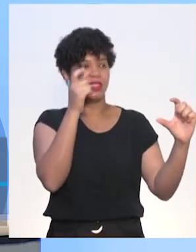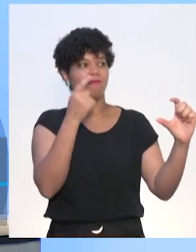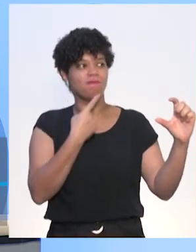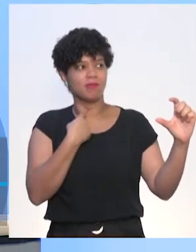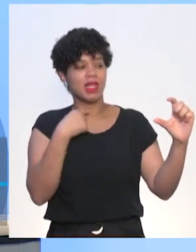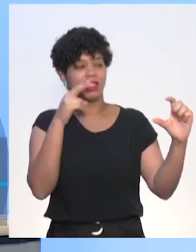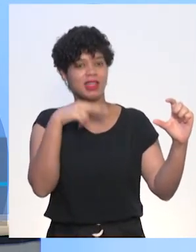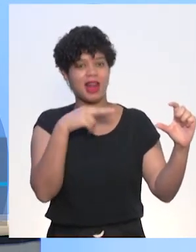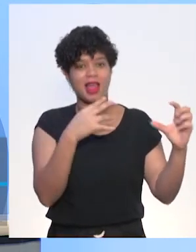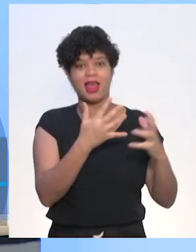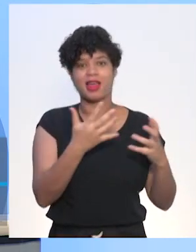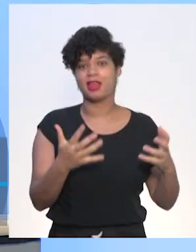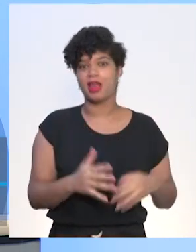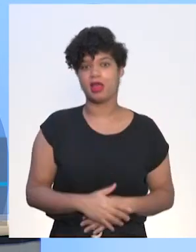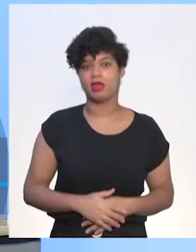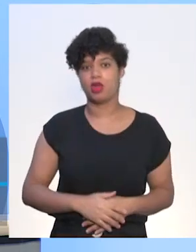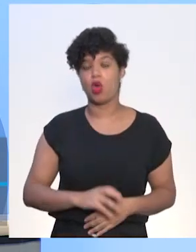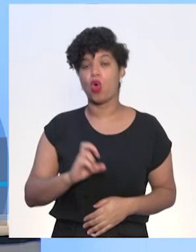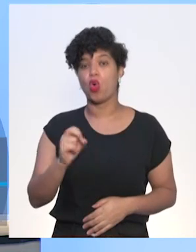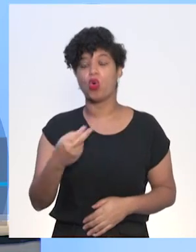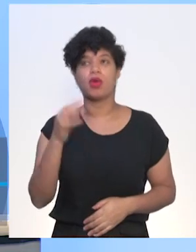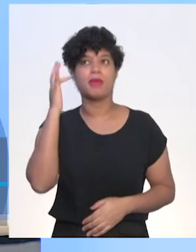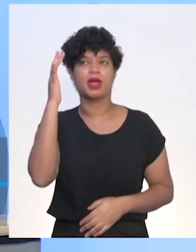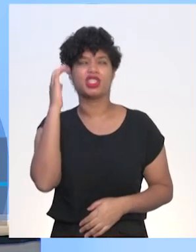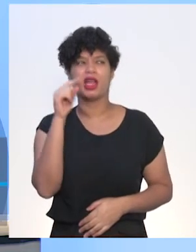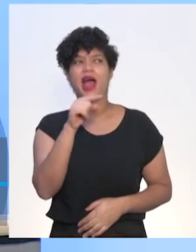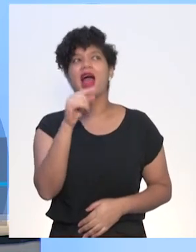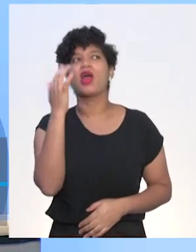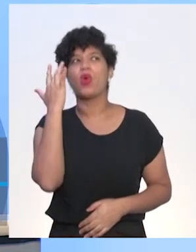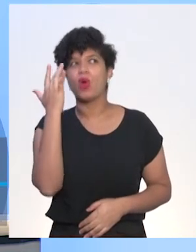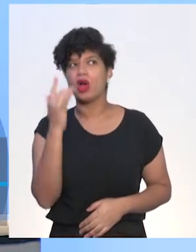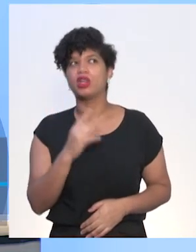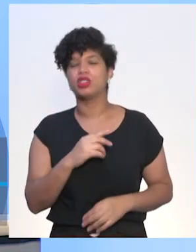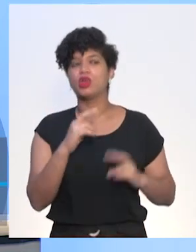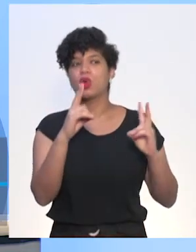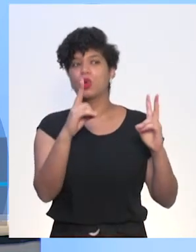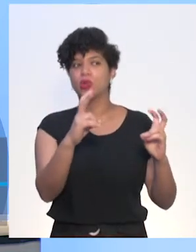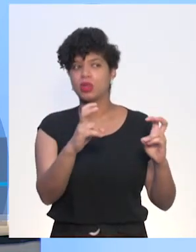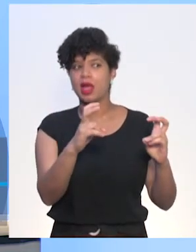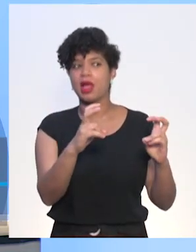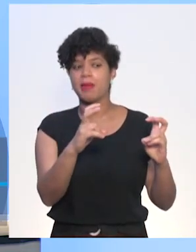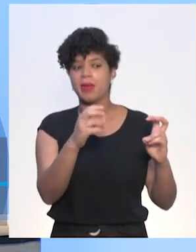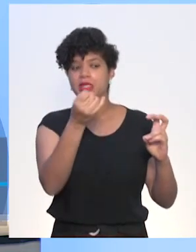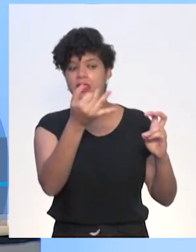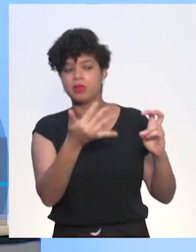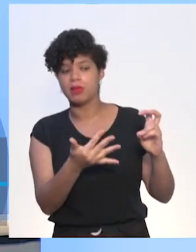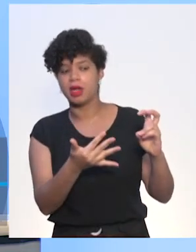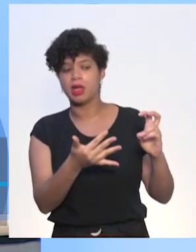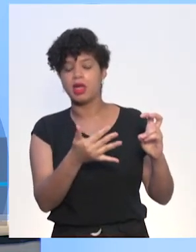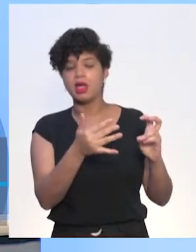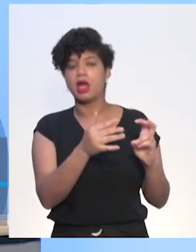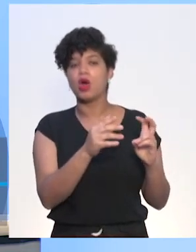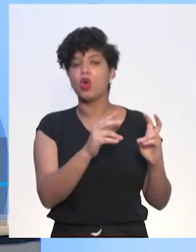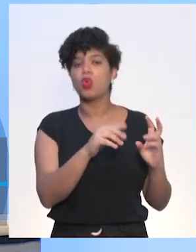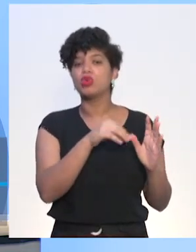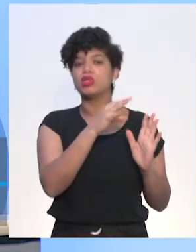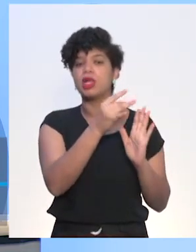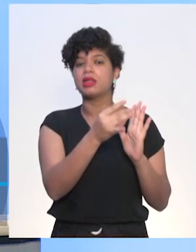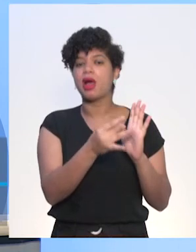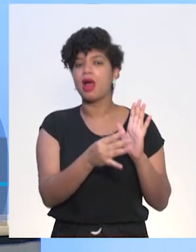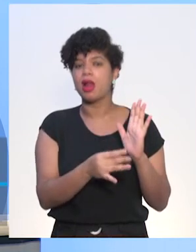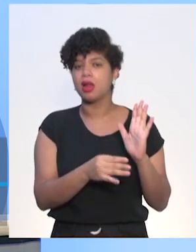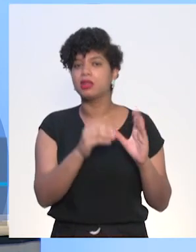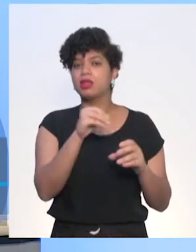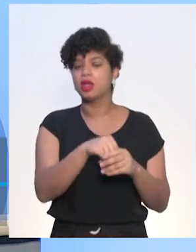fazer com que você consiga levantar hipóteses do que vem aí no corpo da notícia né Então você já consegue selecionar